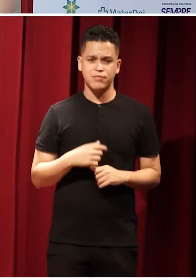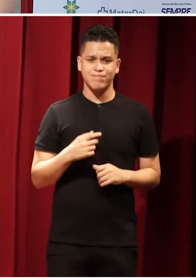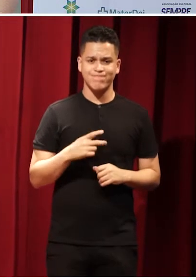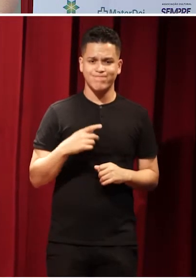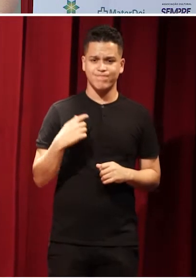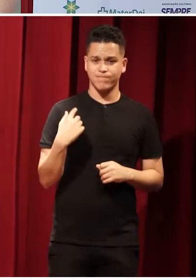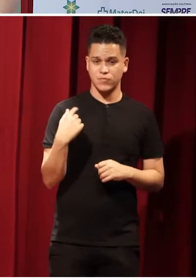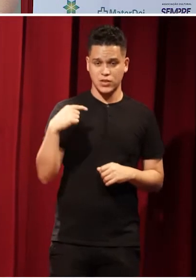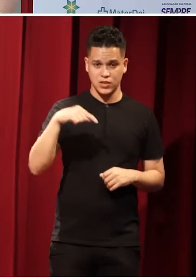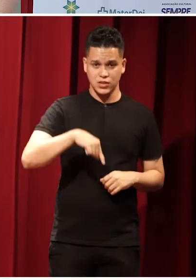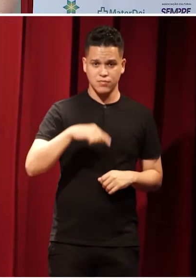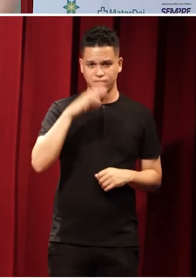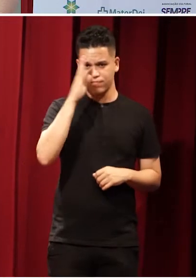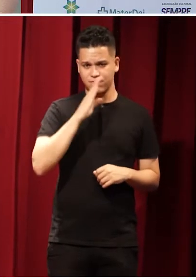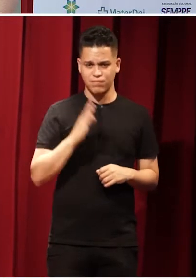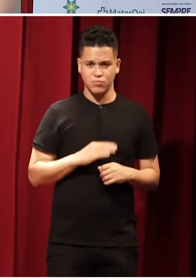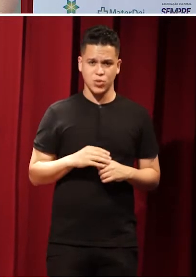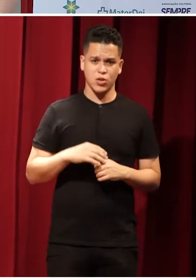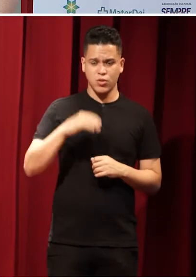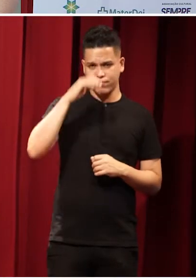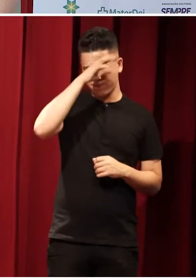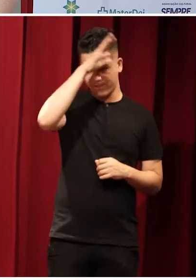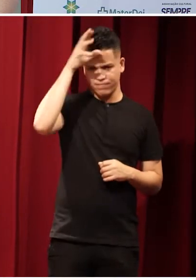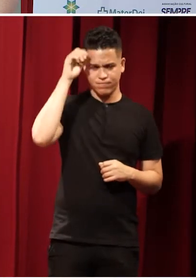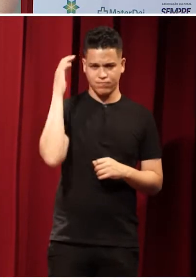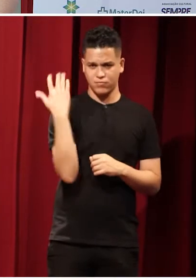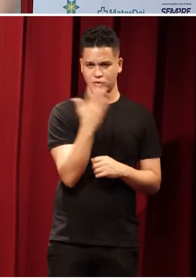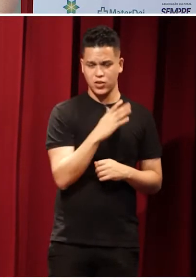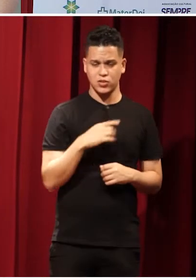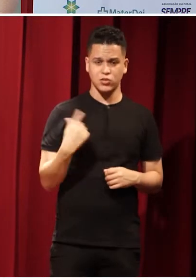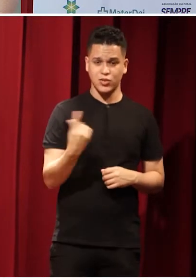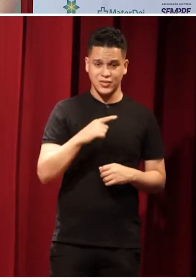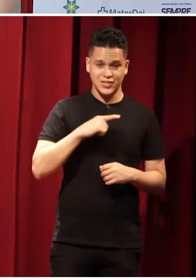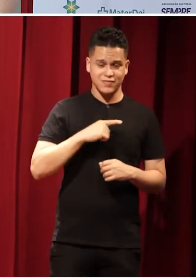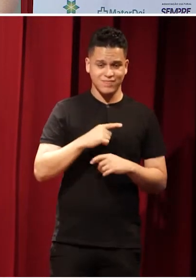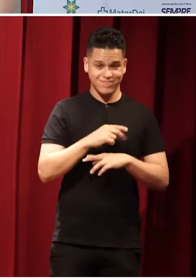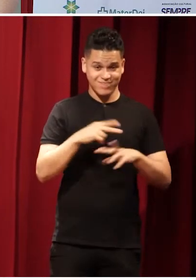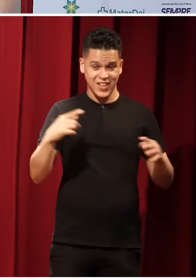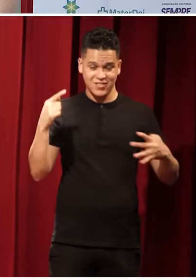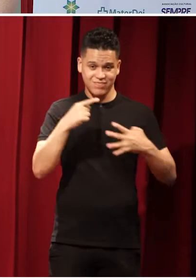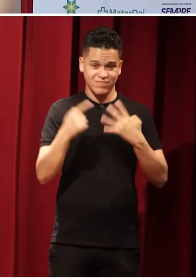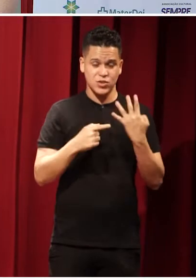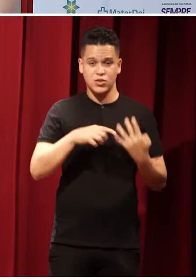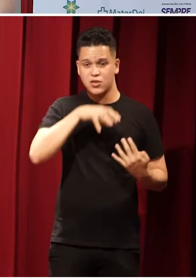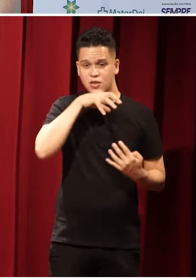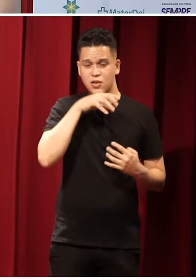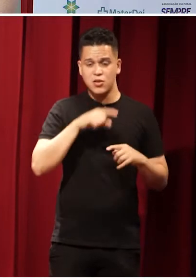por concentrar a maior biodiversidade do planeta, a